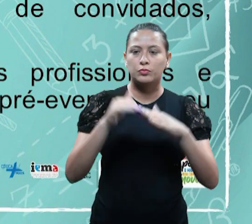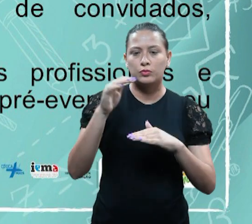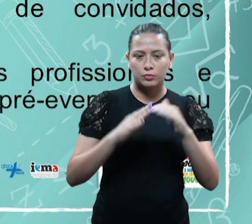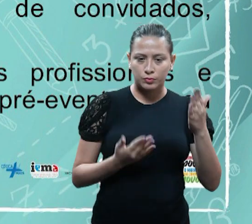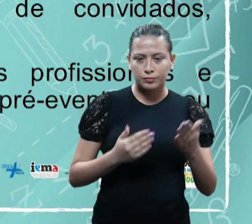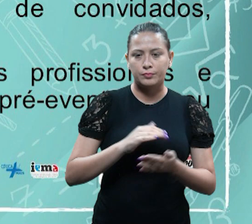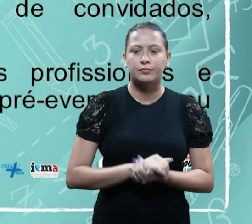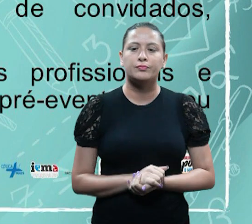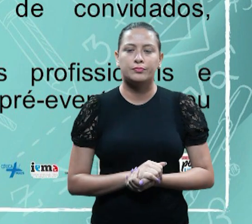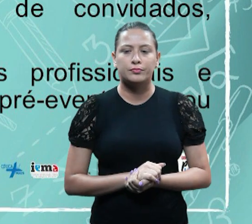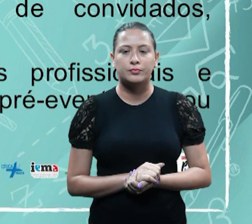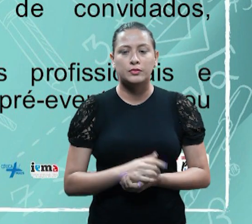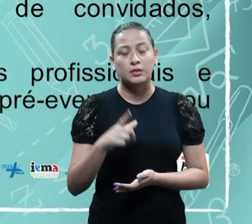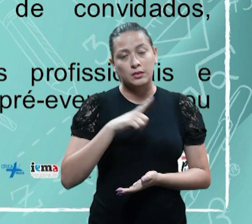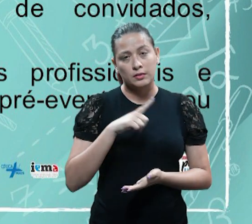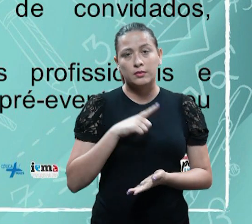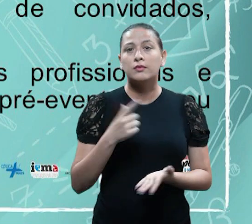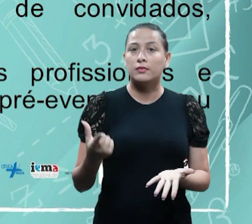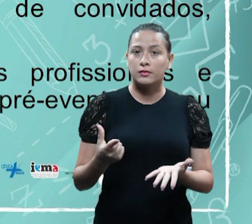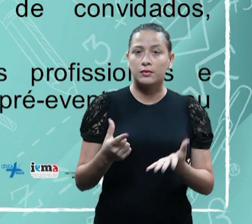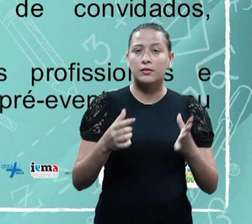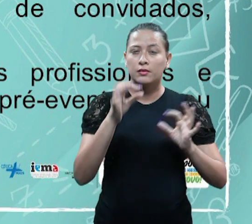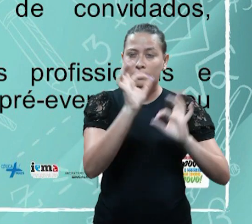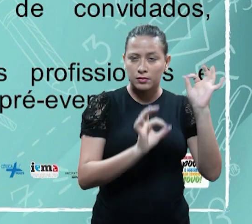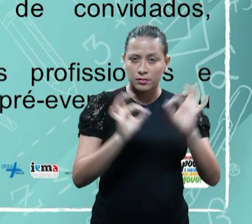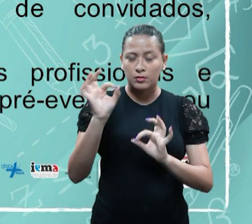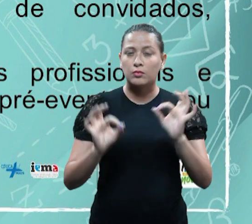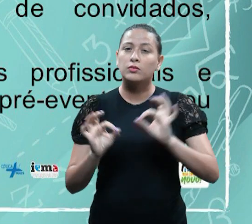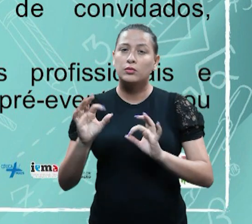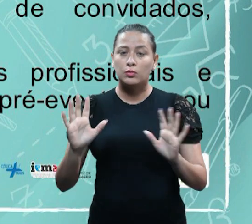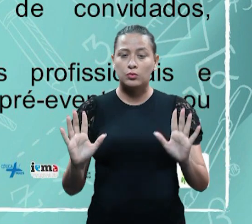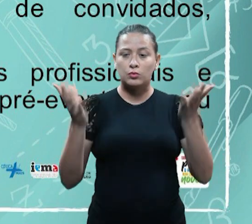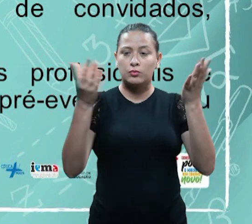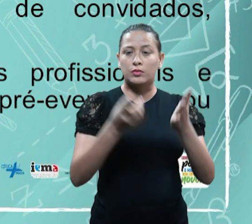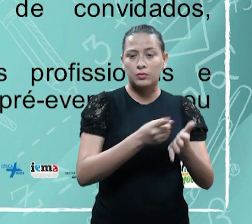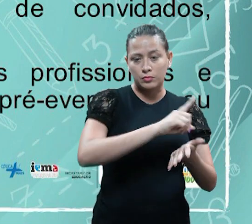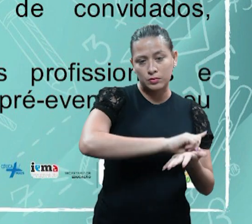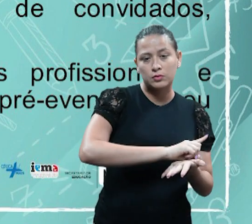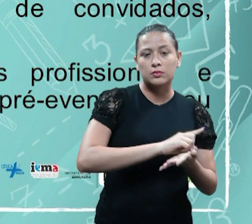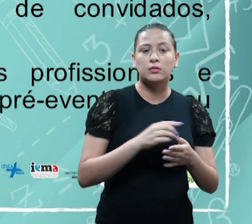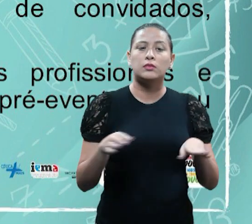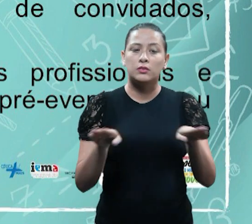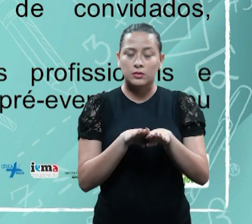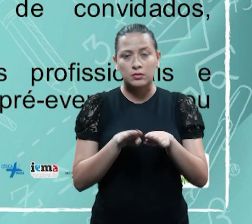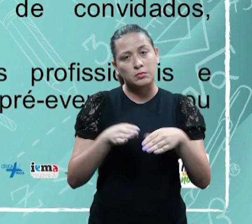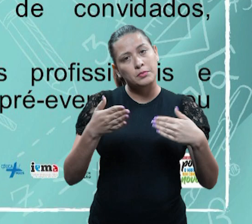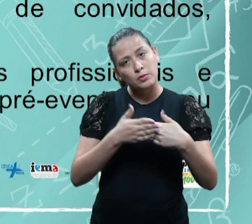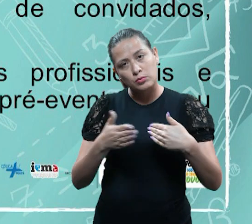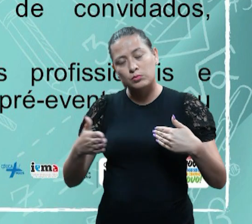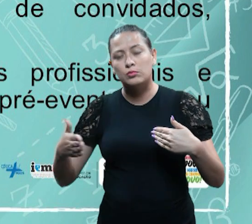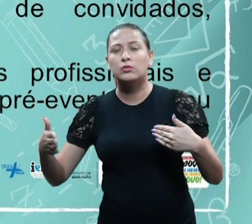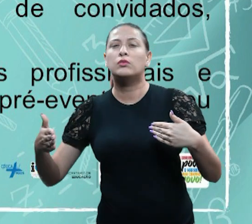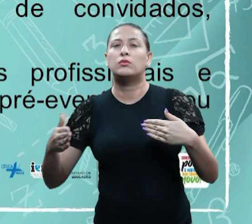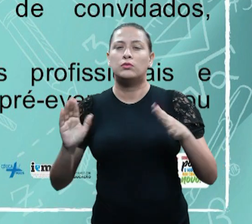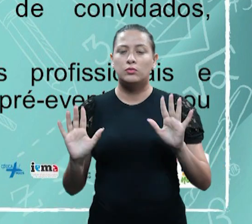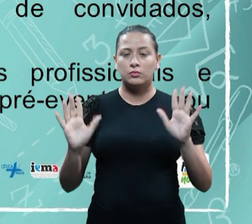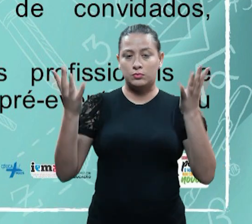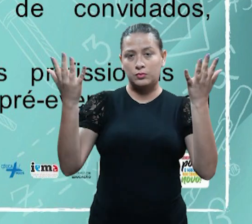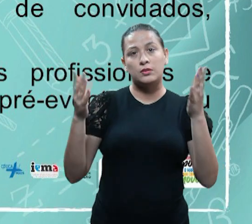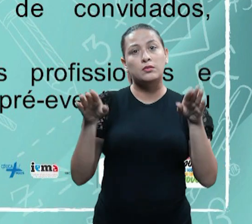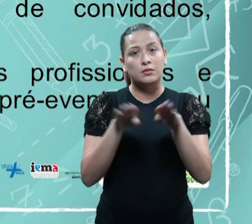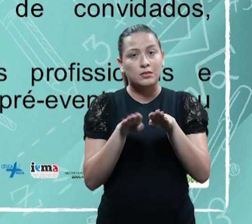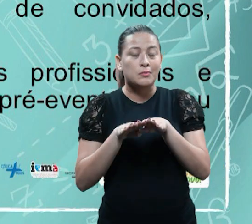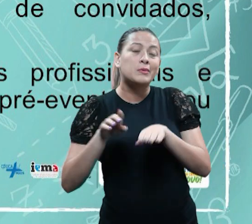serviços envolvidos nessa fase do pré-evento, do trans-evento, que é o durante, né, e o pós-evento. Então, todo esse